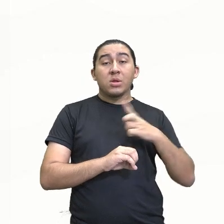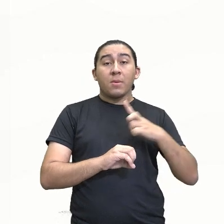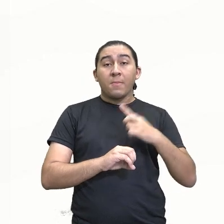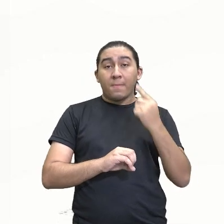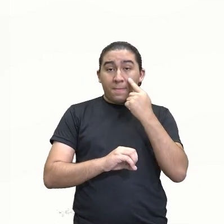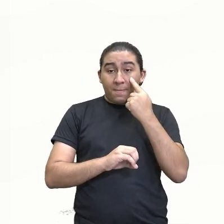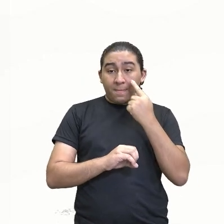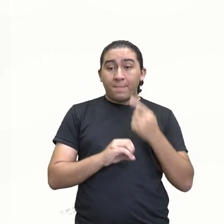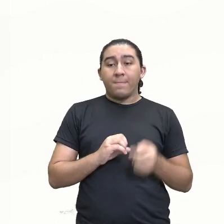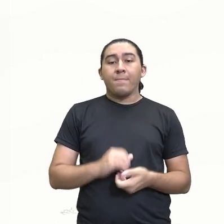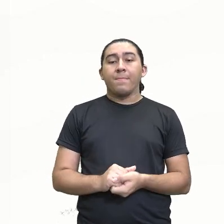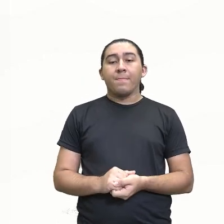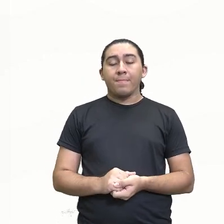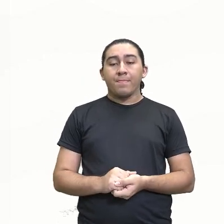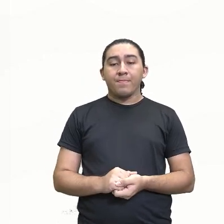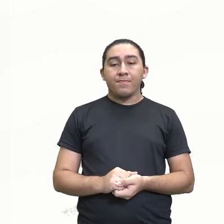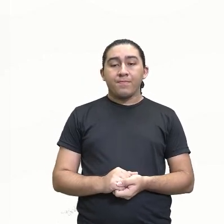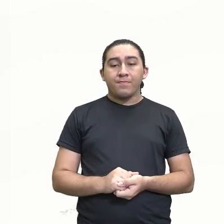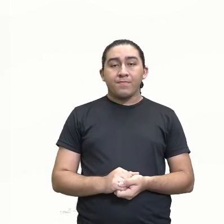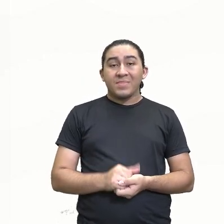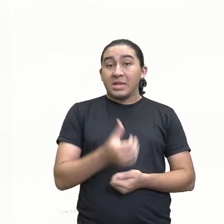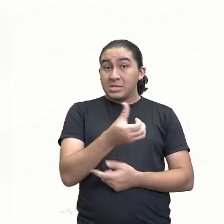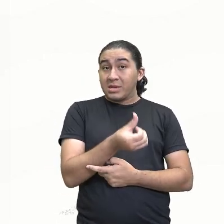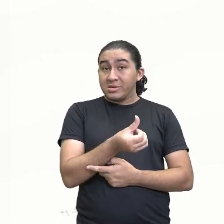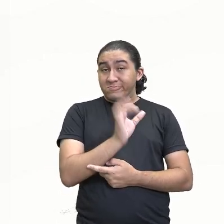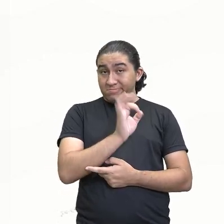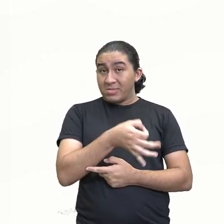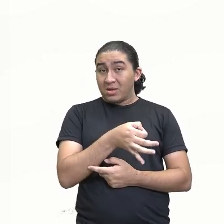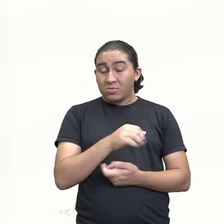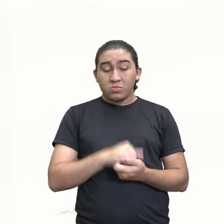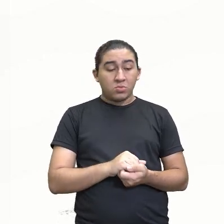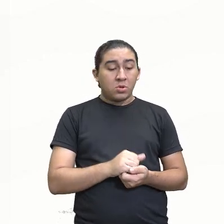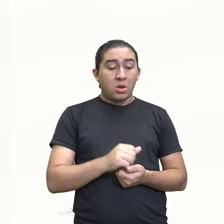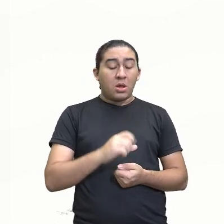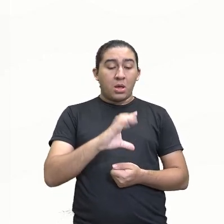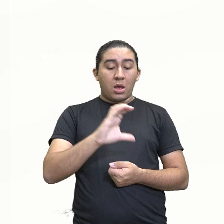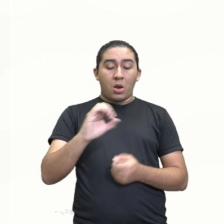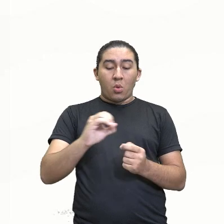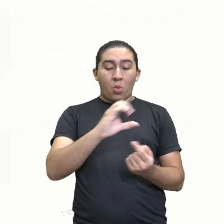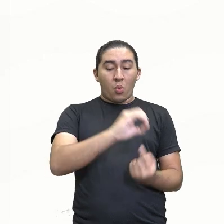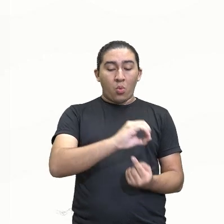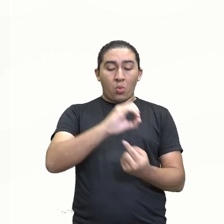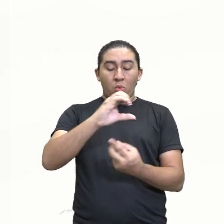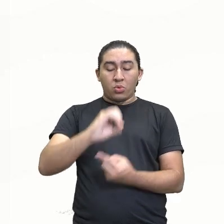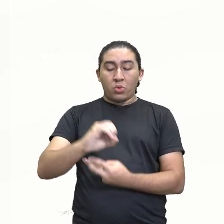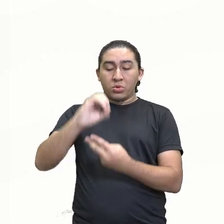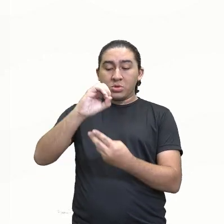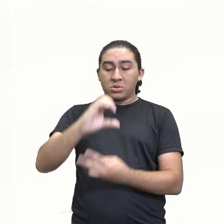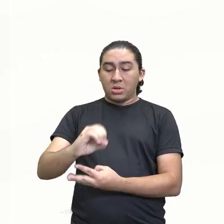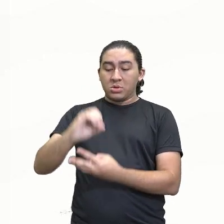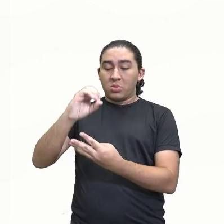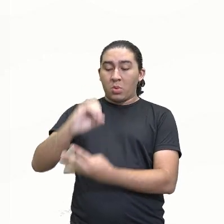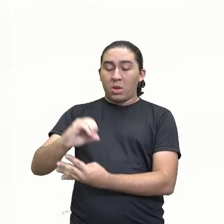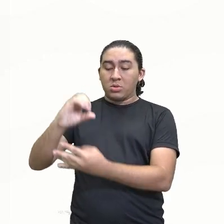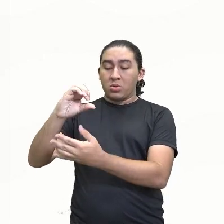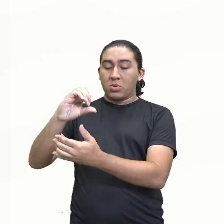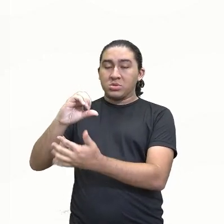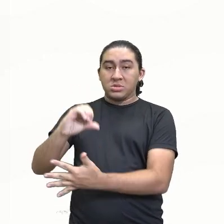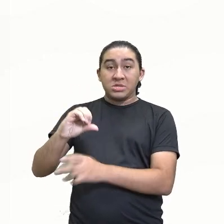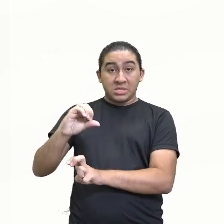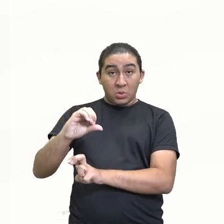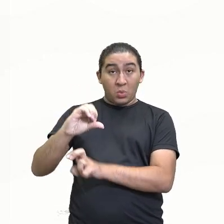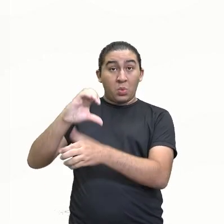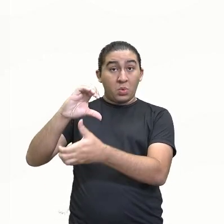aí? Nós temos aqui, ó, 6 zeros. Significa que 10 elevado à sexta potência